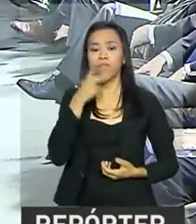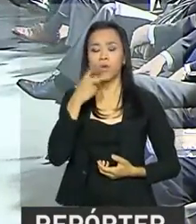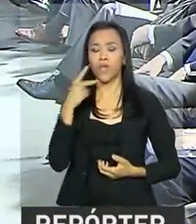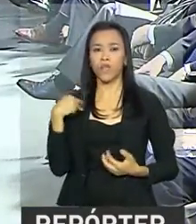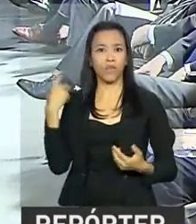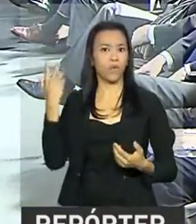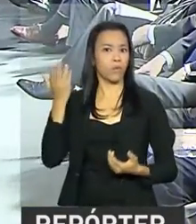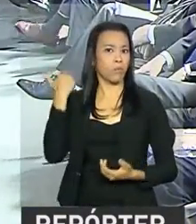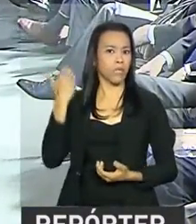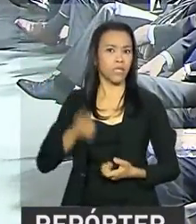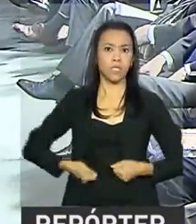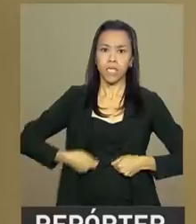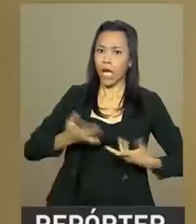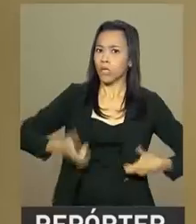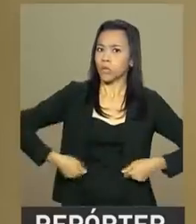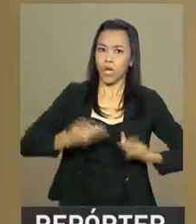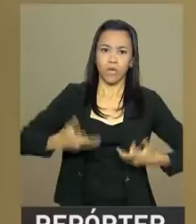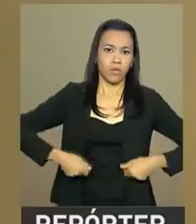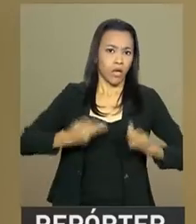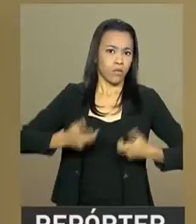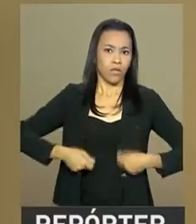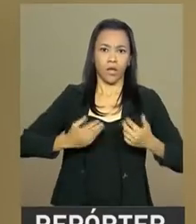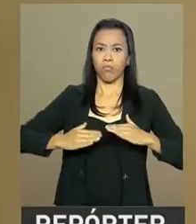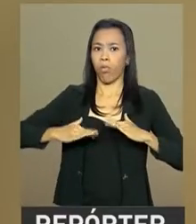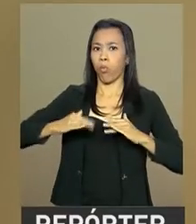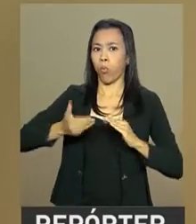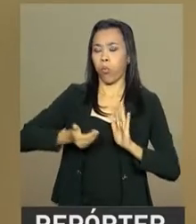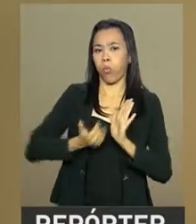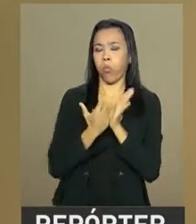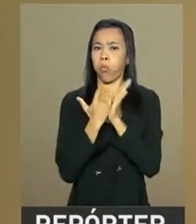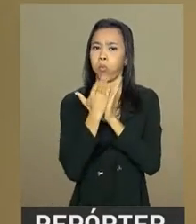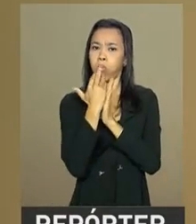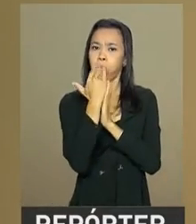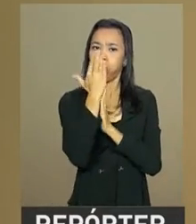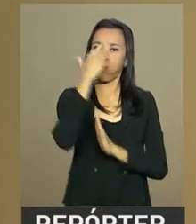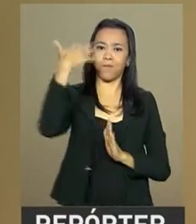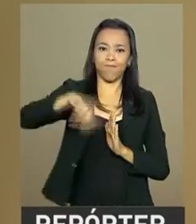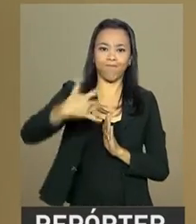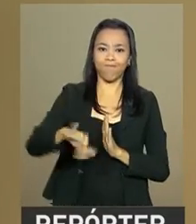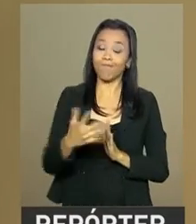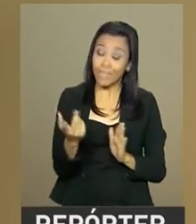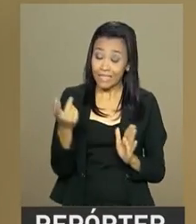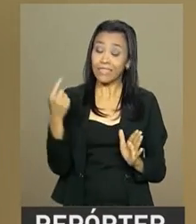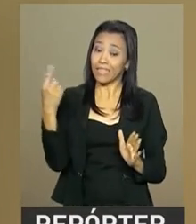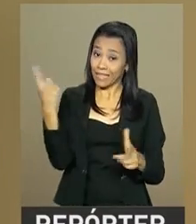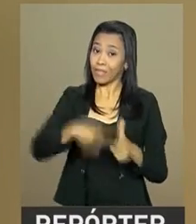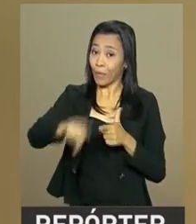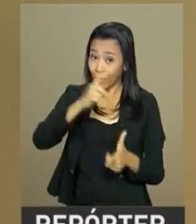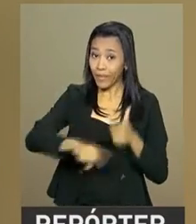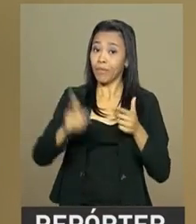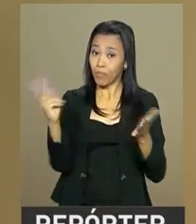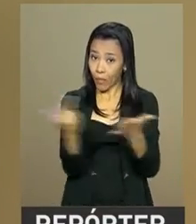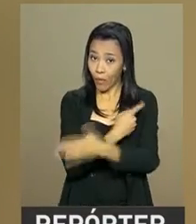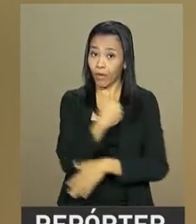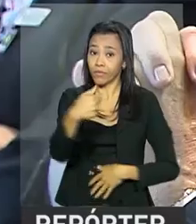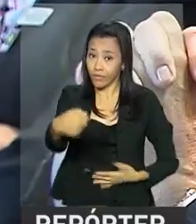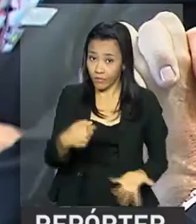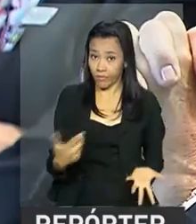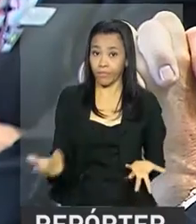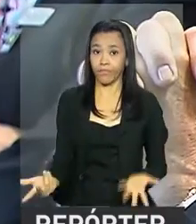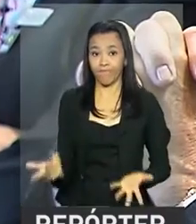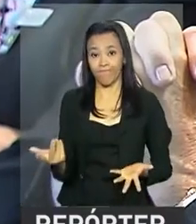dos gastos do governo em que meirelles disse que o poder público está enfrentando o problema e destacou os efeitos